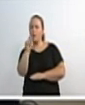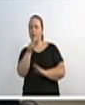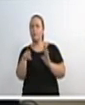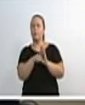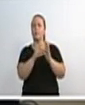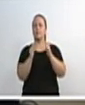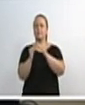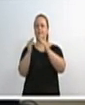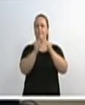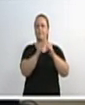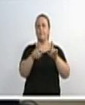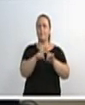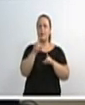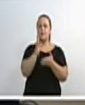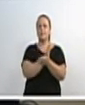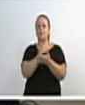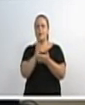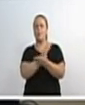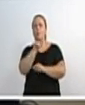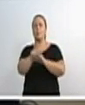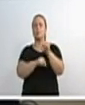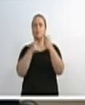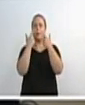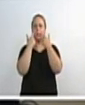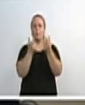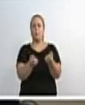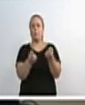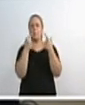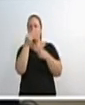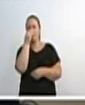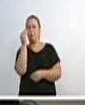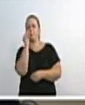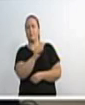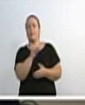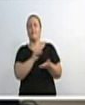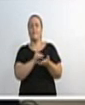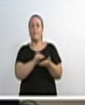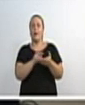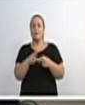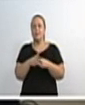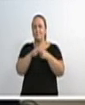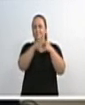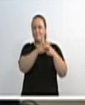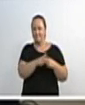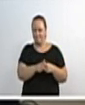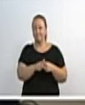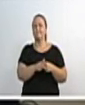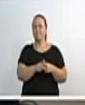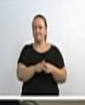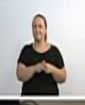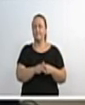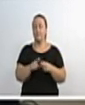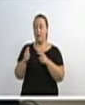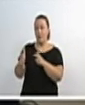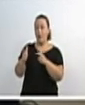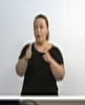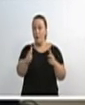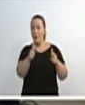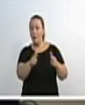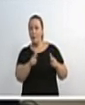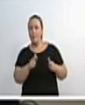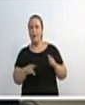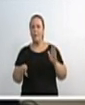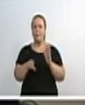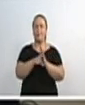moradores, porém muitas delas encontram-se abandonadas, sem quaisquer manutenções necessárias. Esses locais, que eram para as